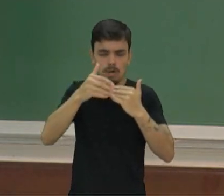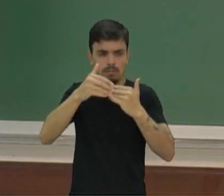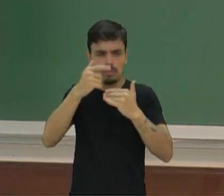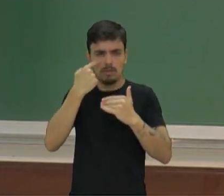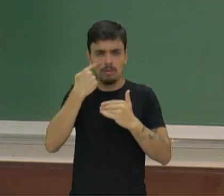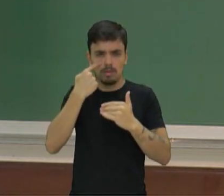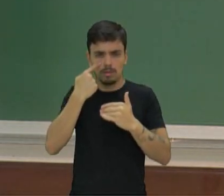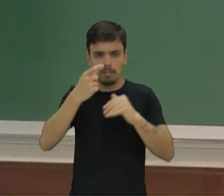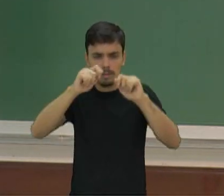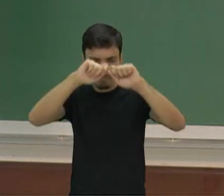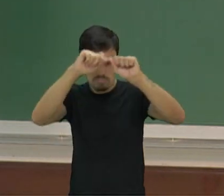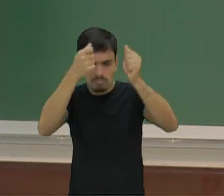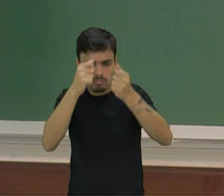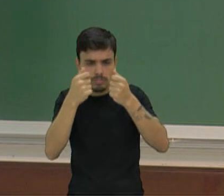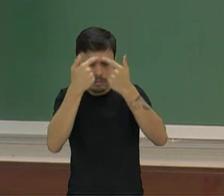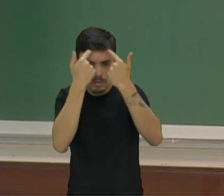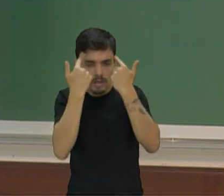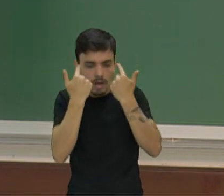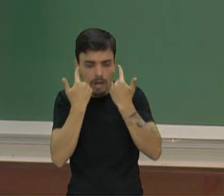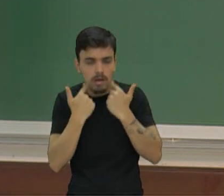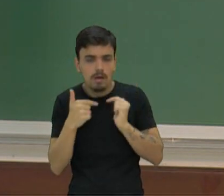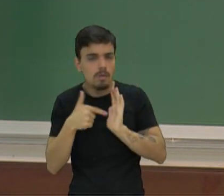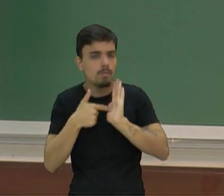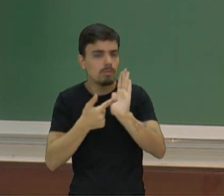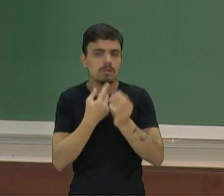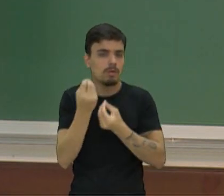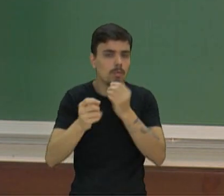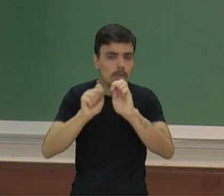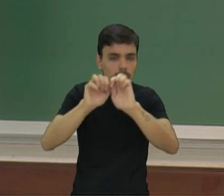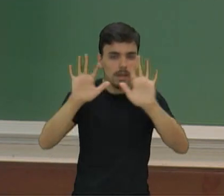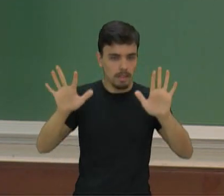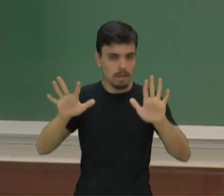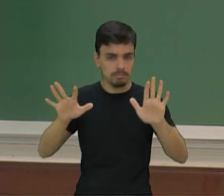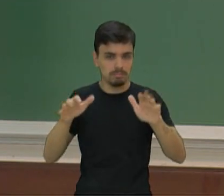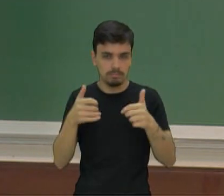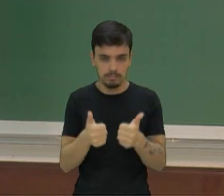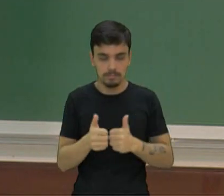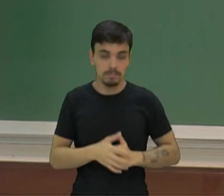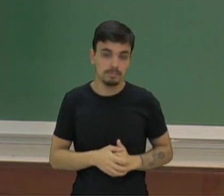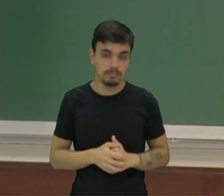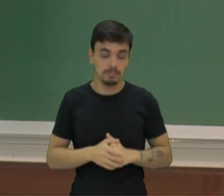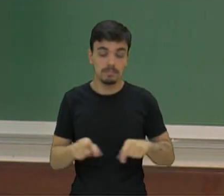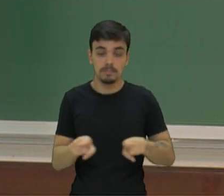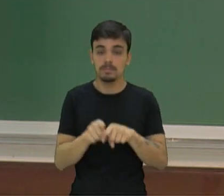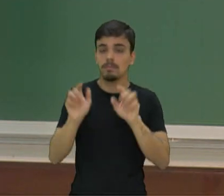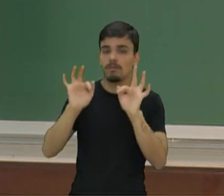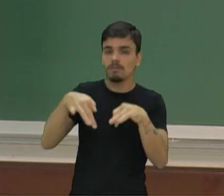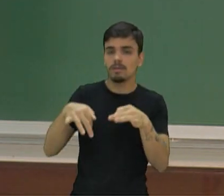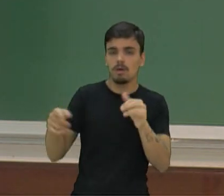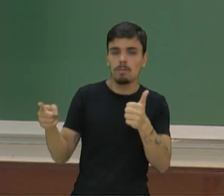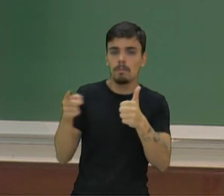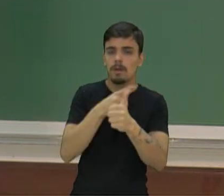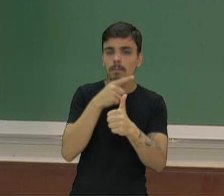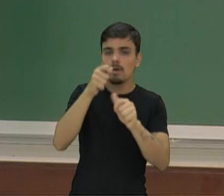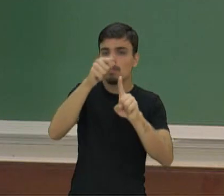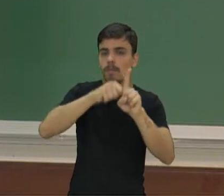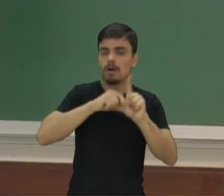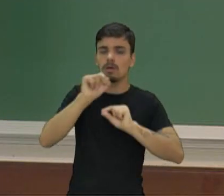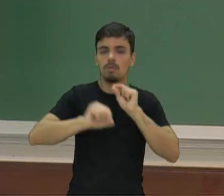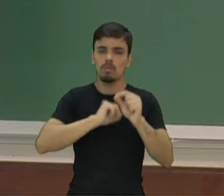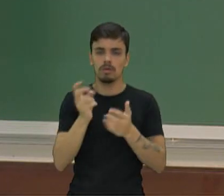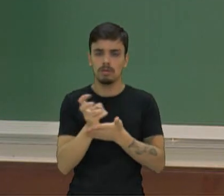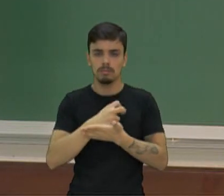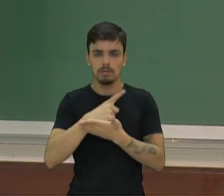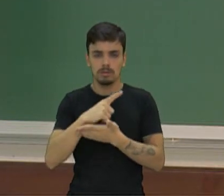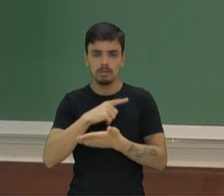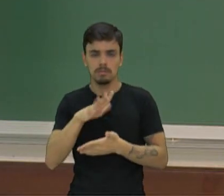faciais já começam a ficar claros, já começa a definir bem os traços da face, do rosto ali, né? No final desse primeiro mês, o embrião já mede